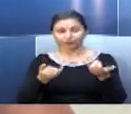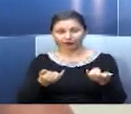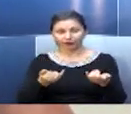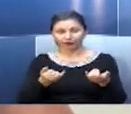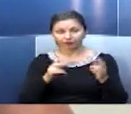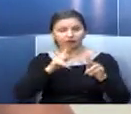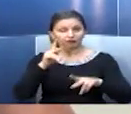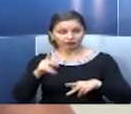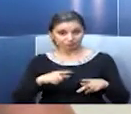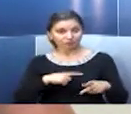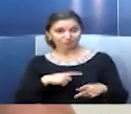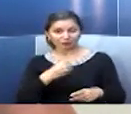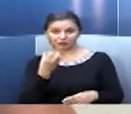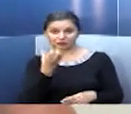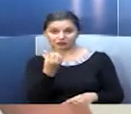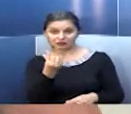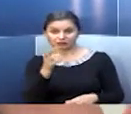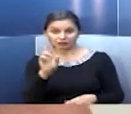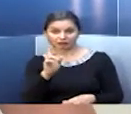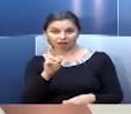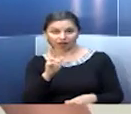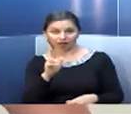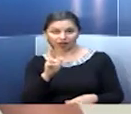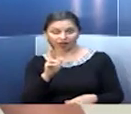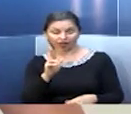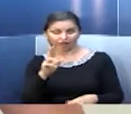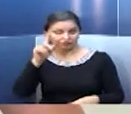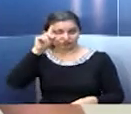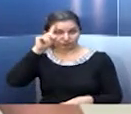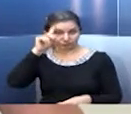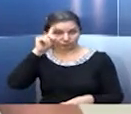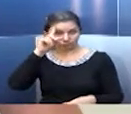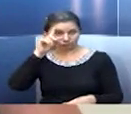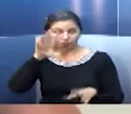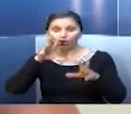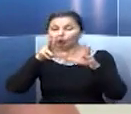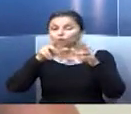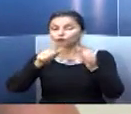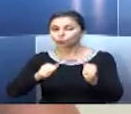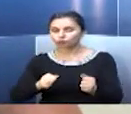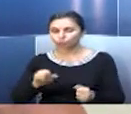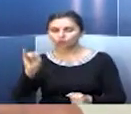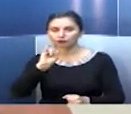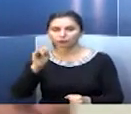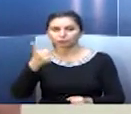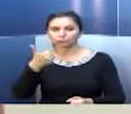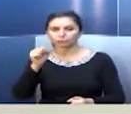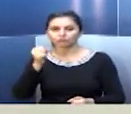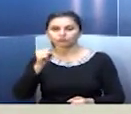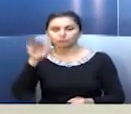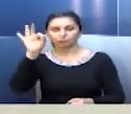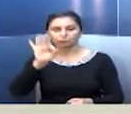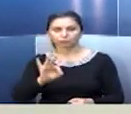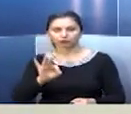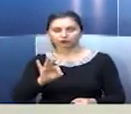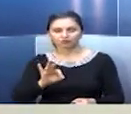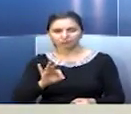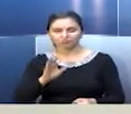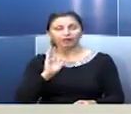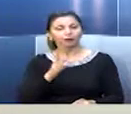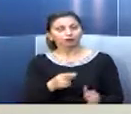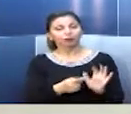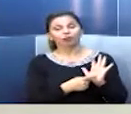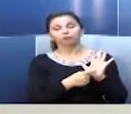de R$ 6 por dia, todos são taxados com 18%. Isso já é modelo no estado de São